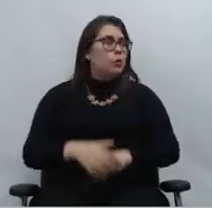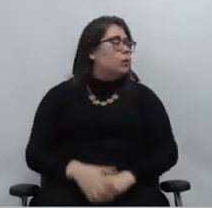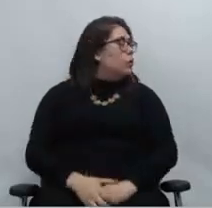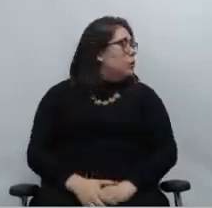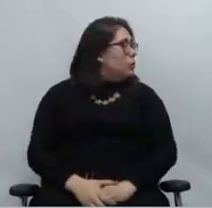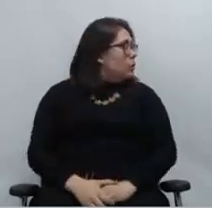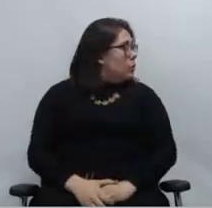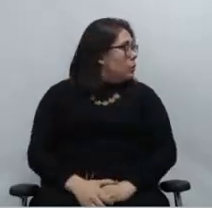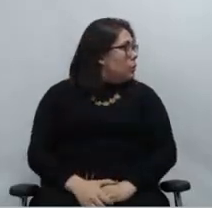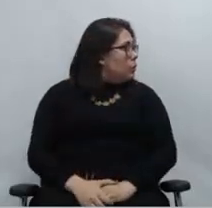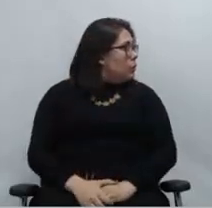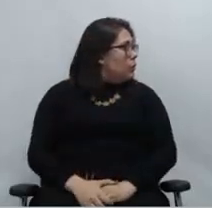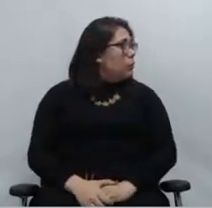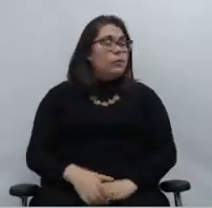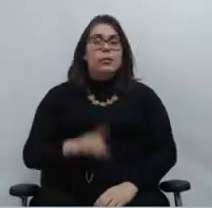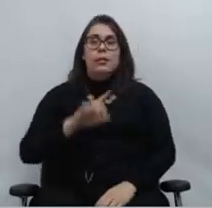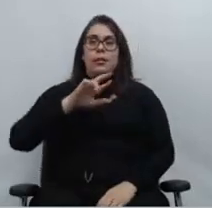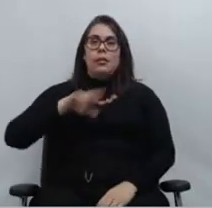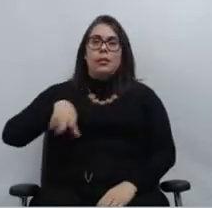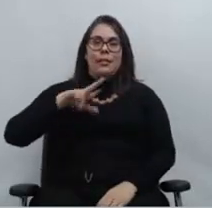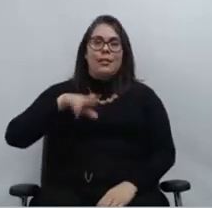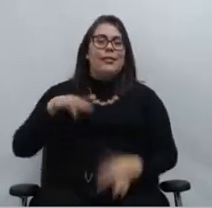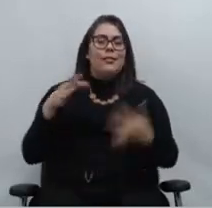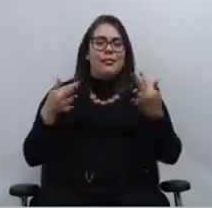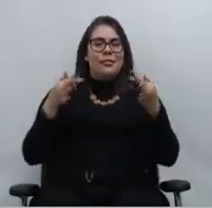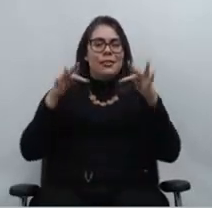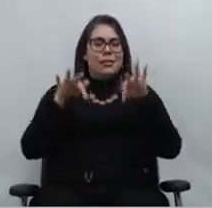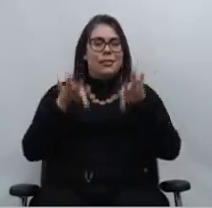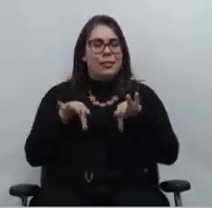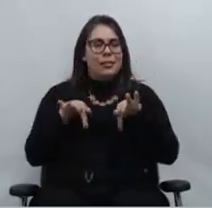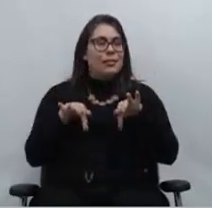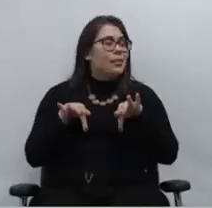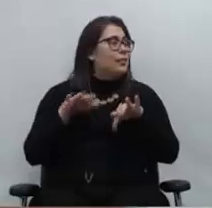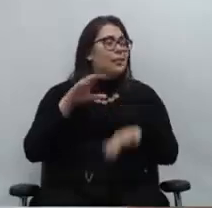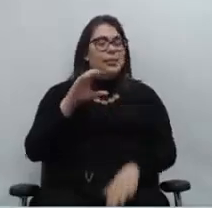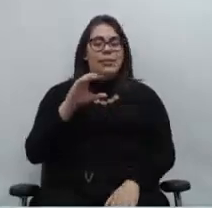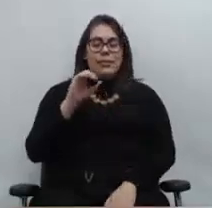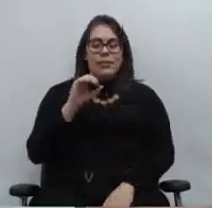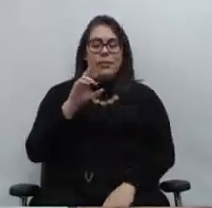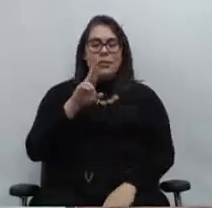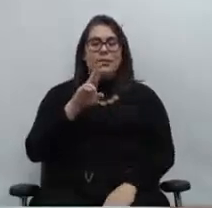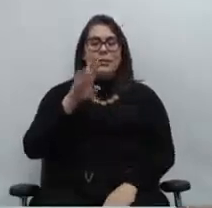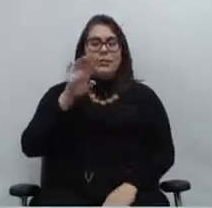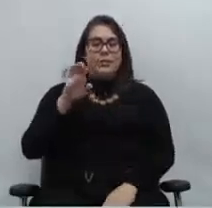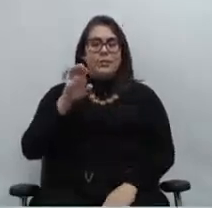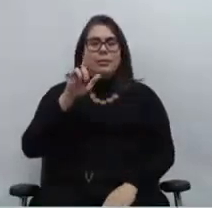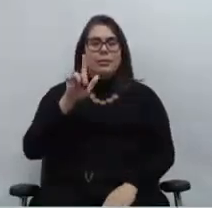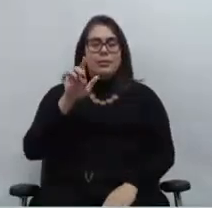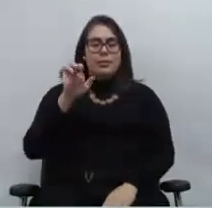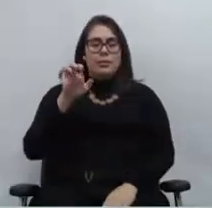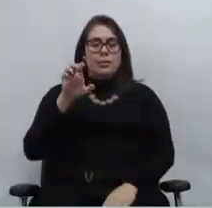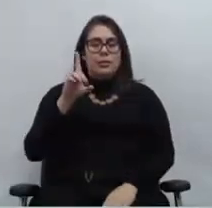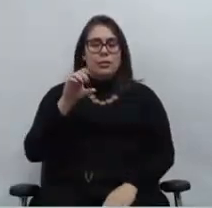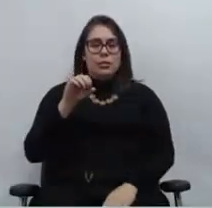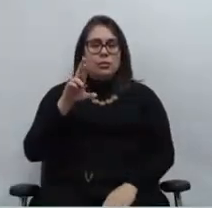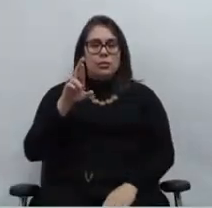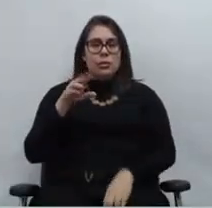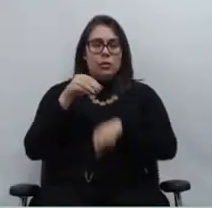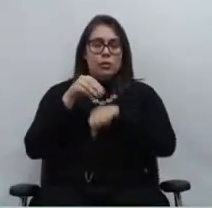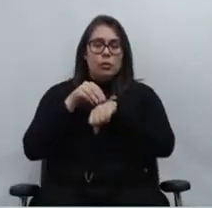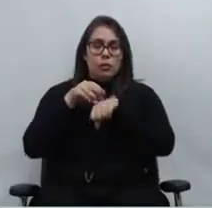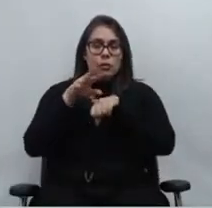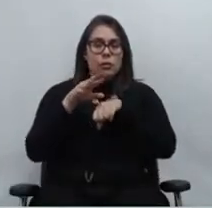Ponderação, se for, não finalizamos ainda. só com pra... a palavra do excelentíssimo corregedor-geral. Não, é que veio um questionamento. Eu ia sugerir, eu sei que é difícil a